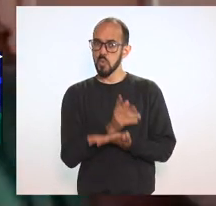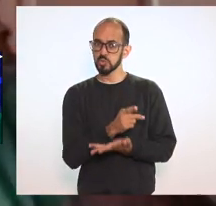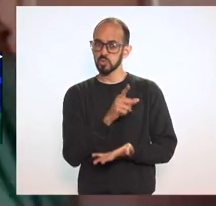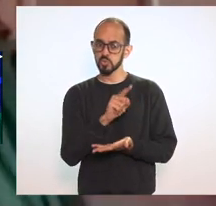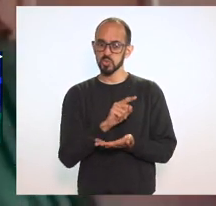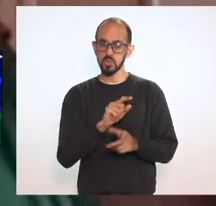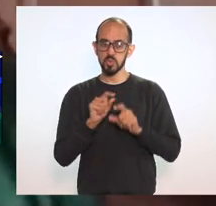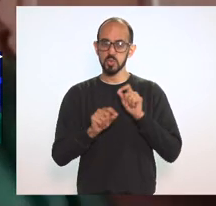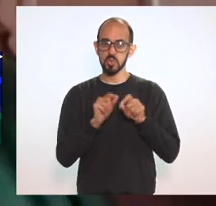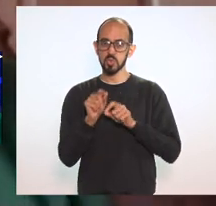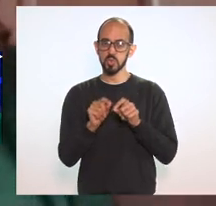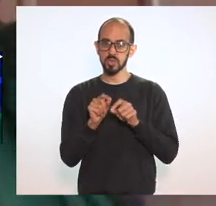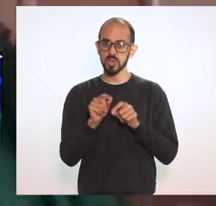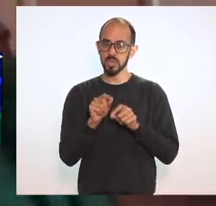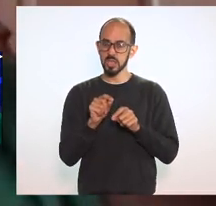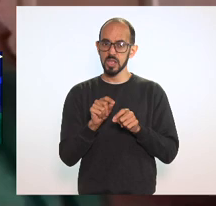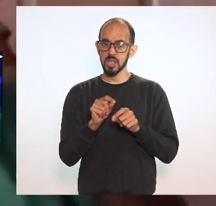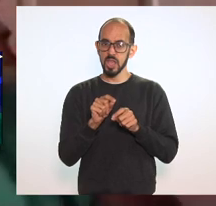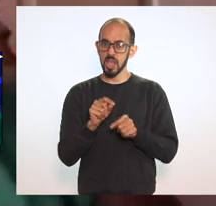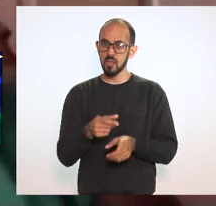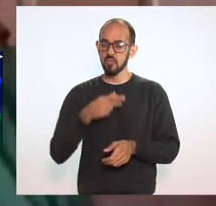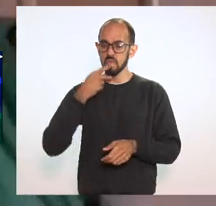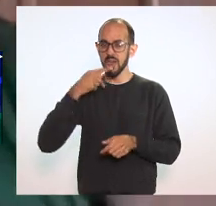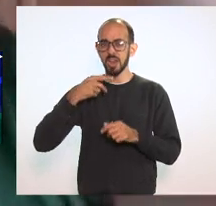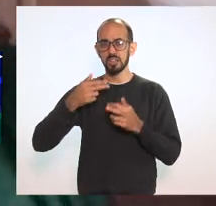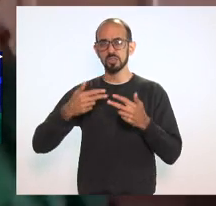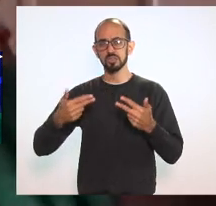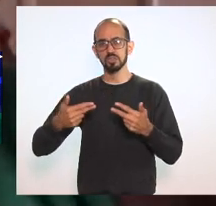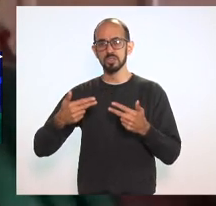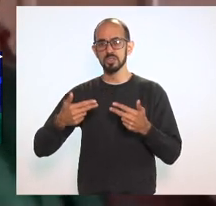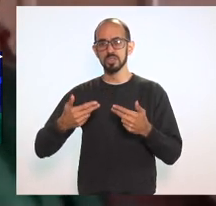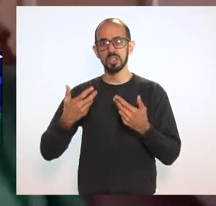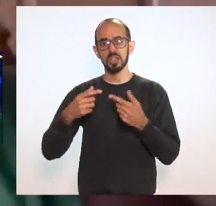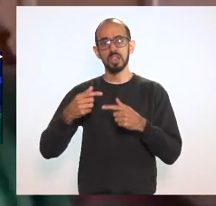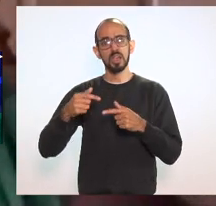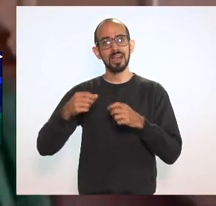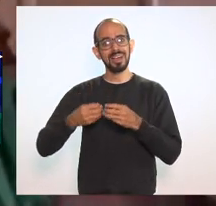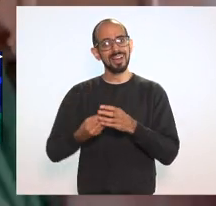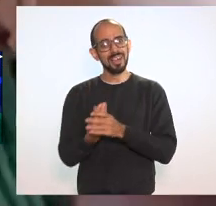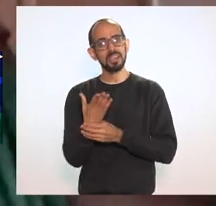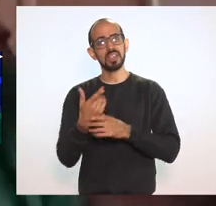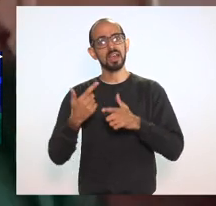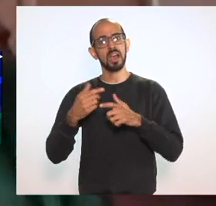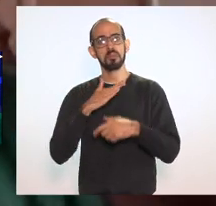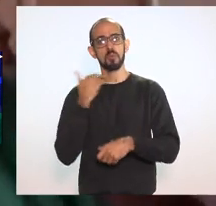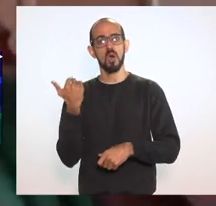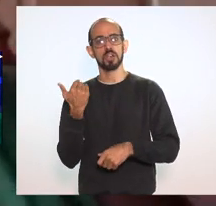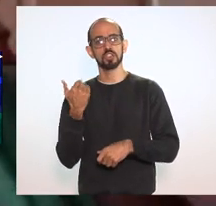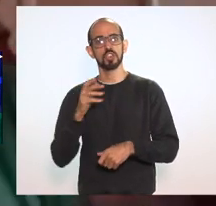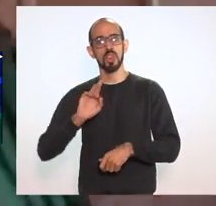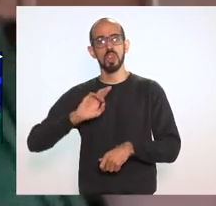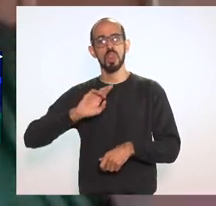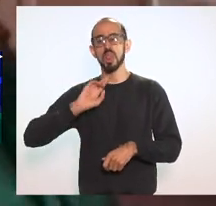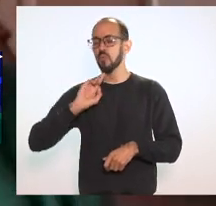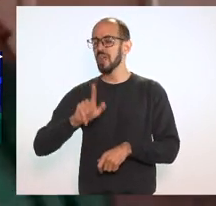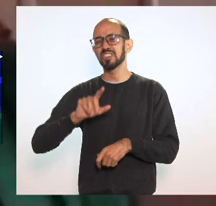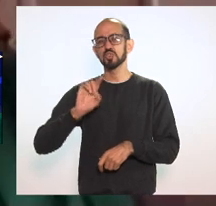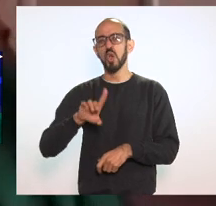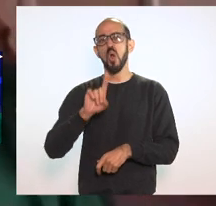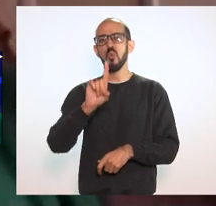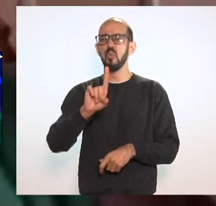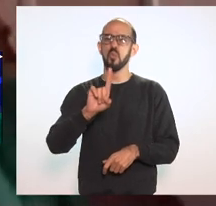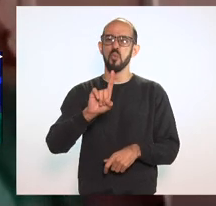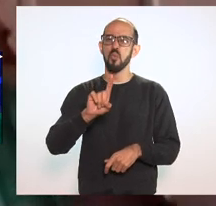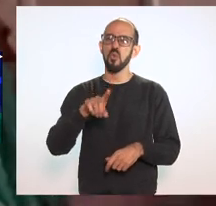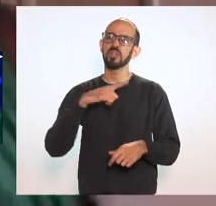investindo no discurso da Morte e não é só uma figura são os seus